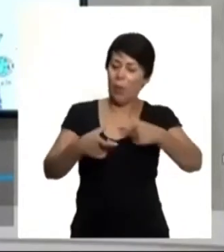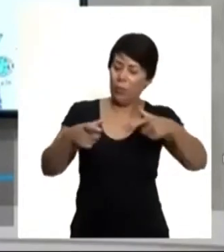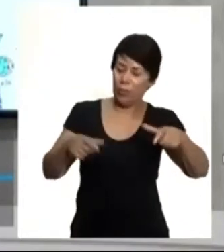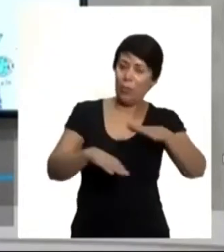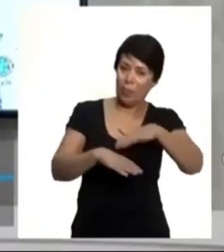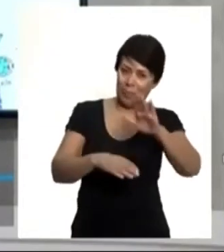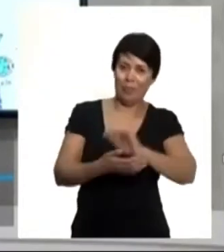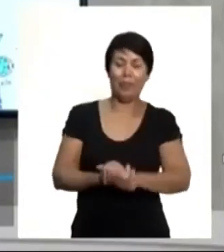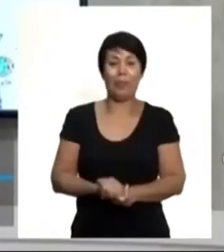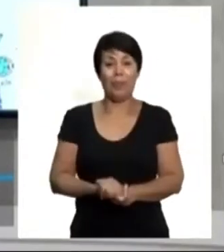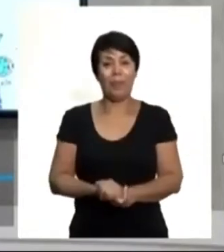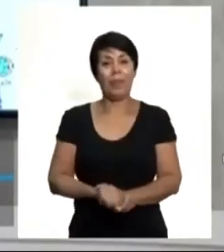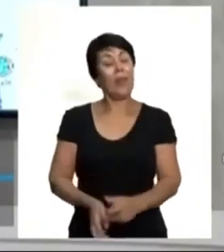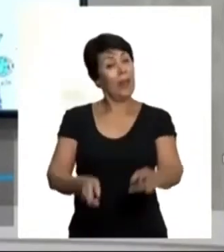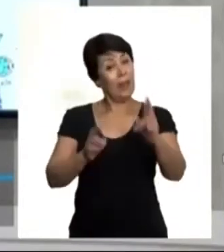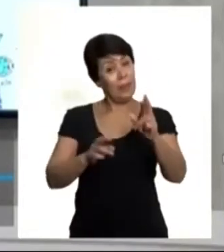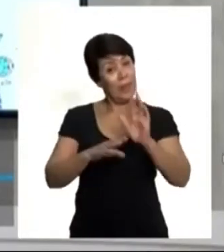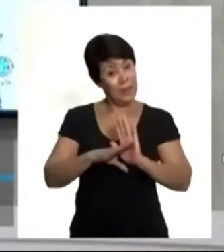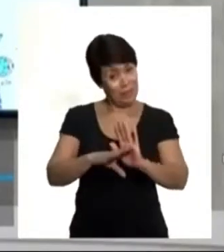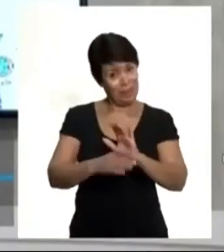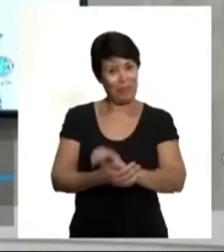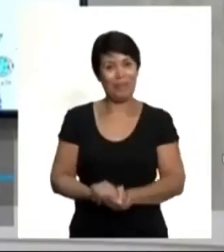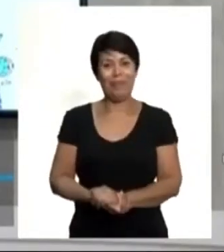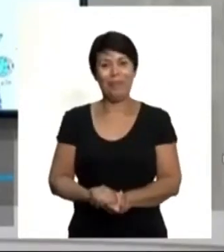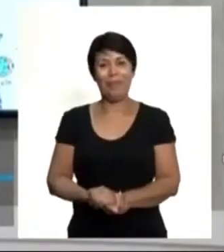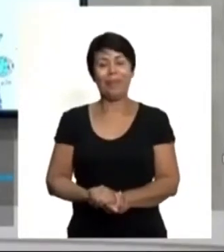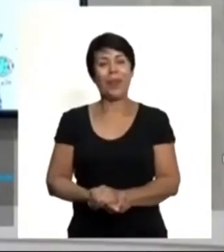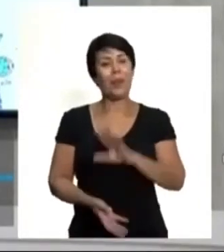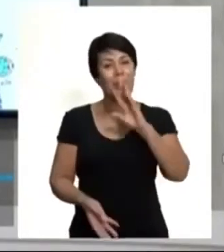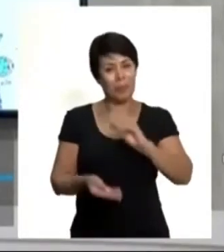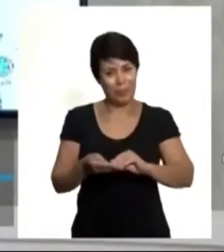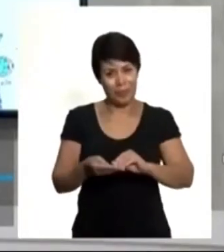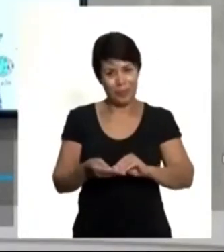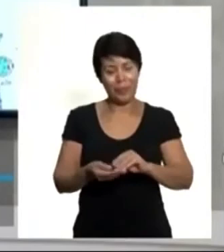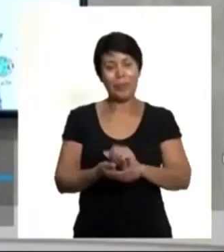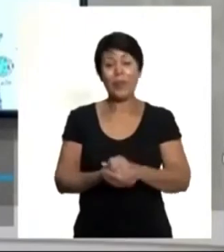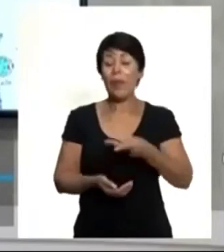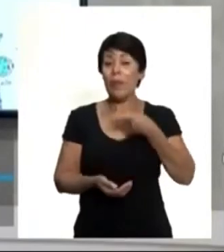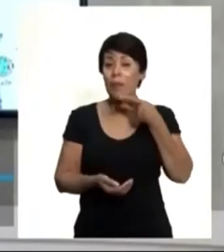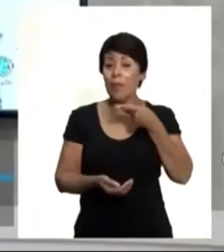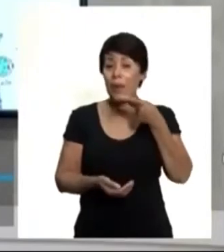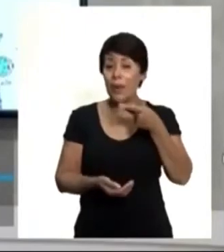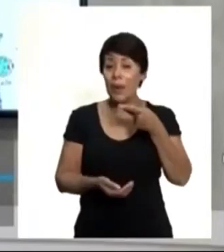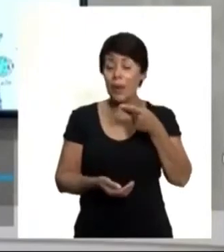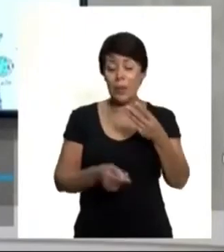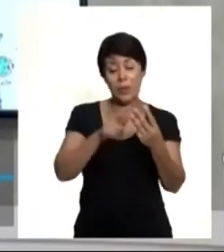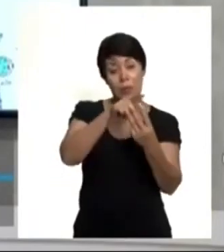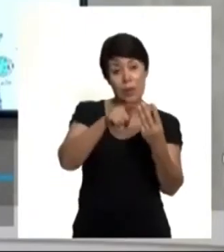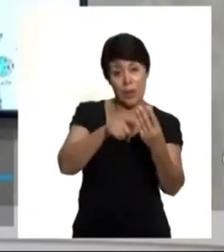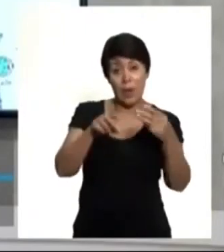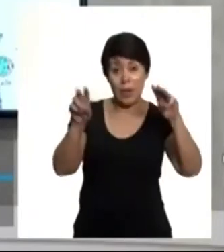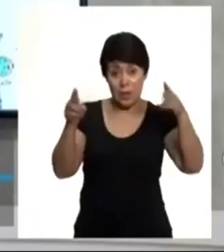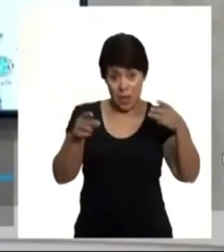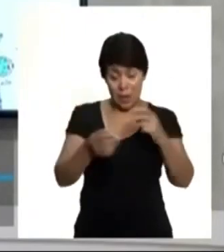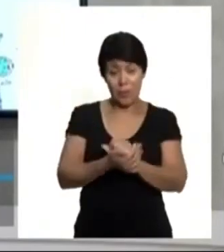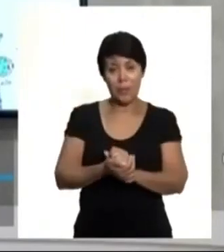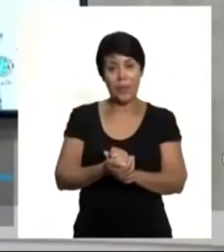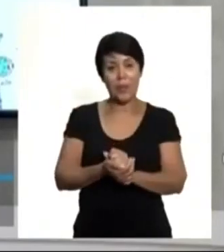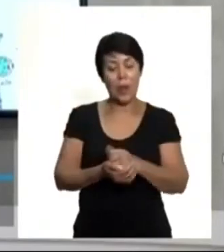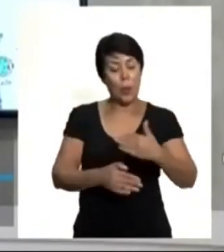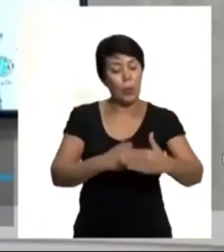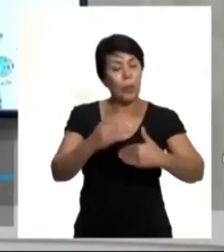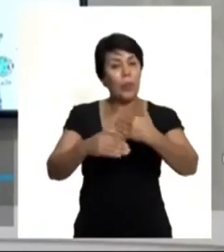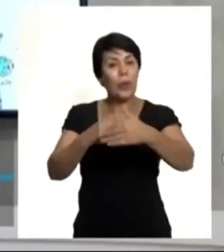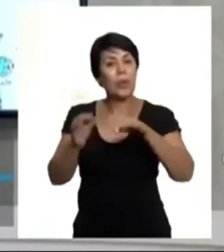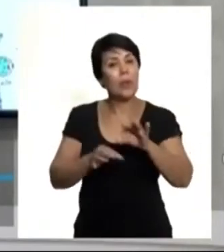bem, galera. Espero ter ajudado aí. Então, resumindo, né? Nós falamos de 3 temas. Nós falamos sobre o processo